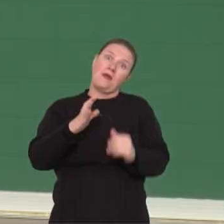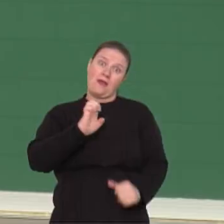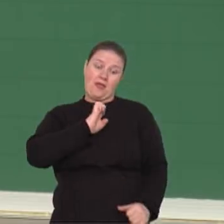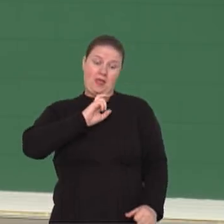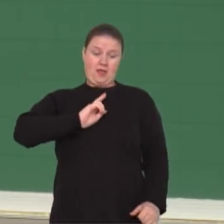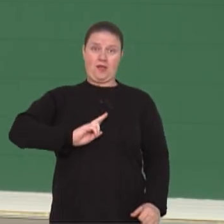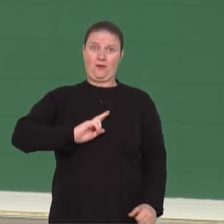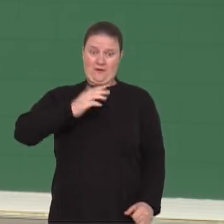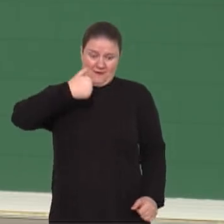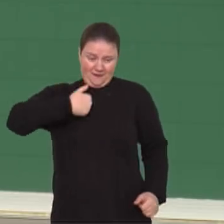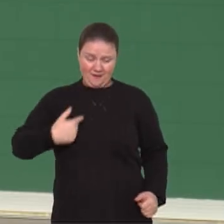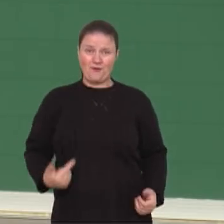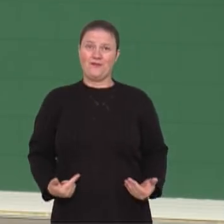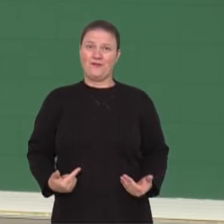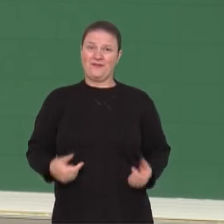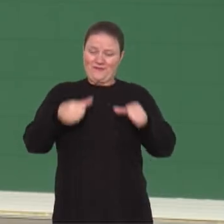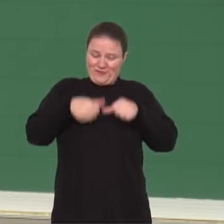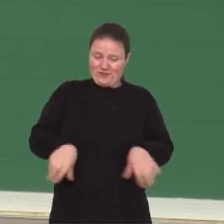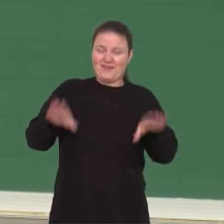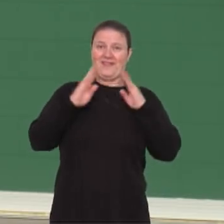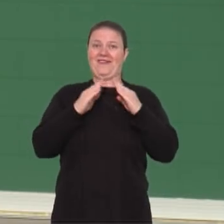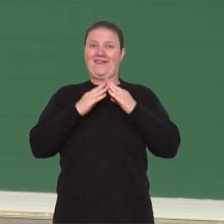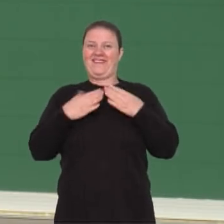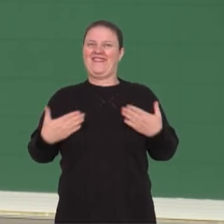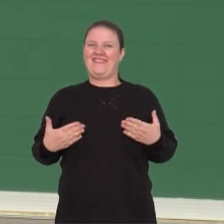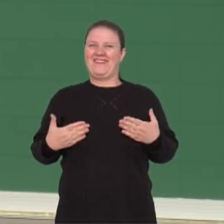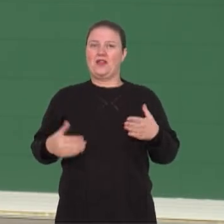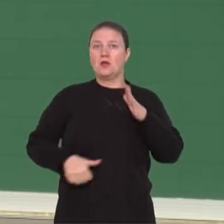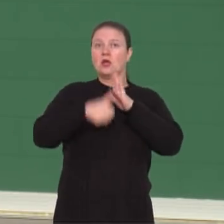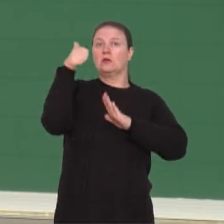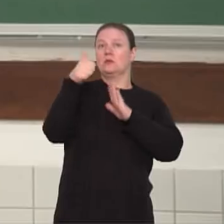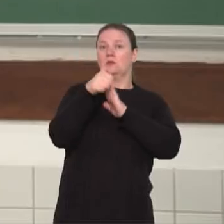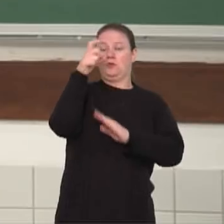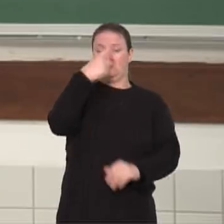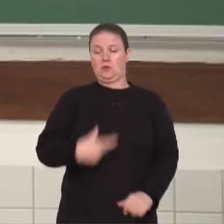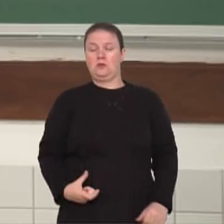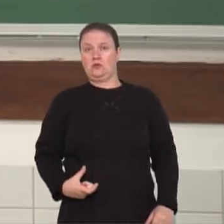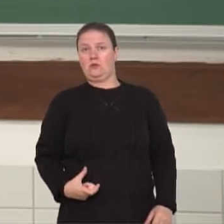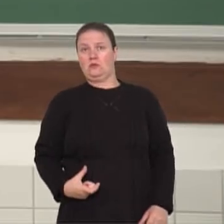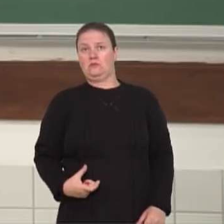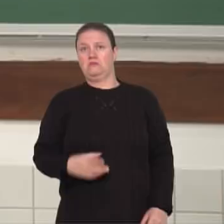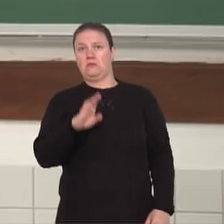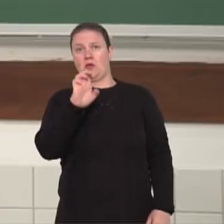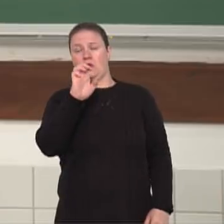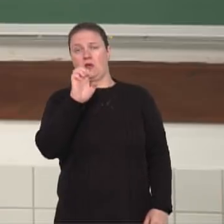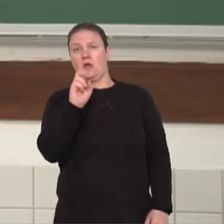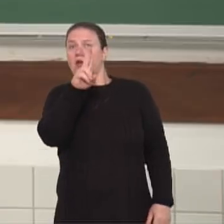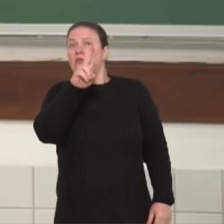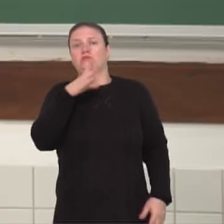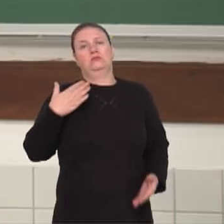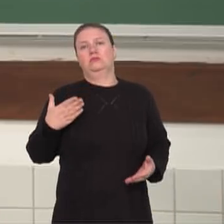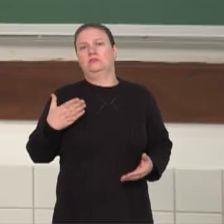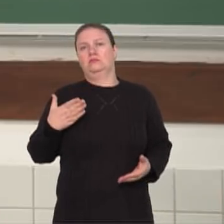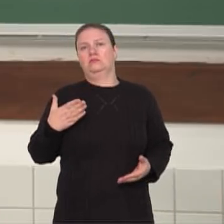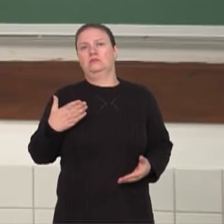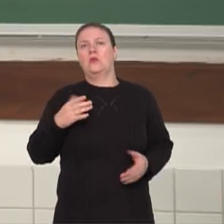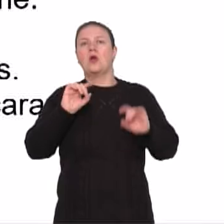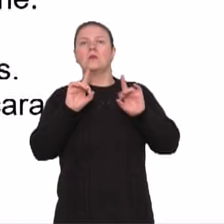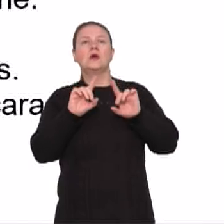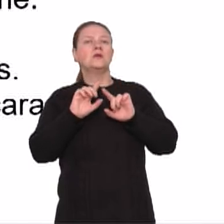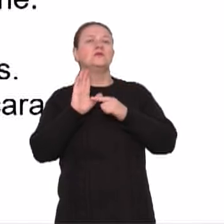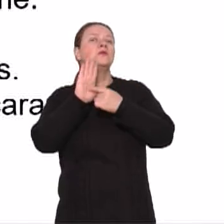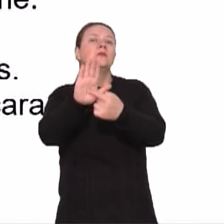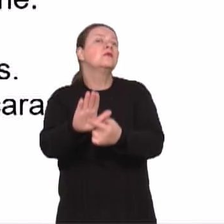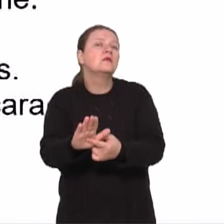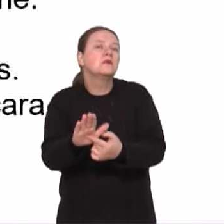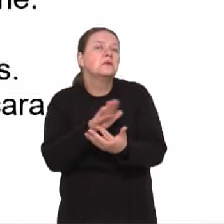casa. É porque a flexão verbal só admite a primeira pessoa do singular ali, no caso, eu. Só que esse eu não está